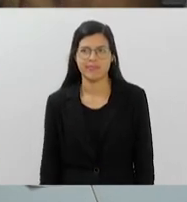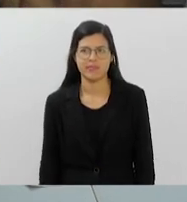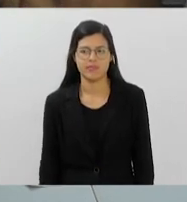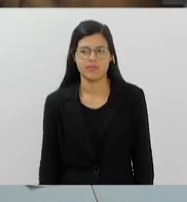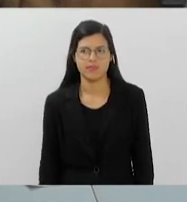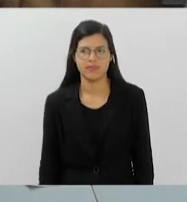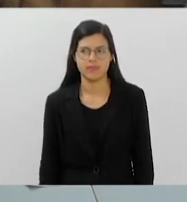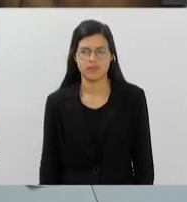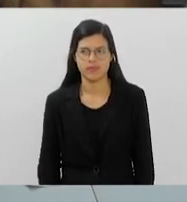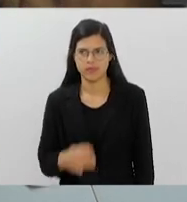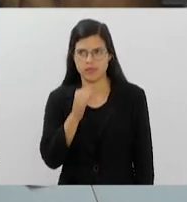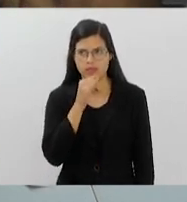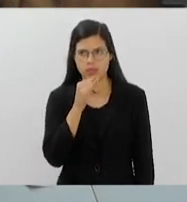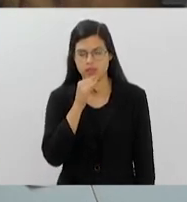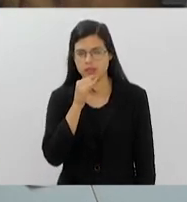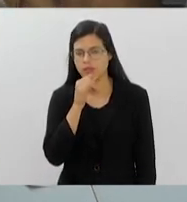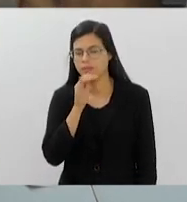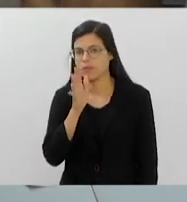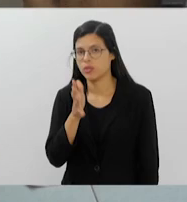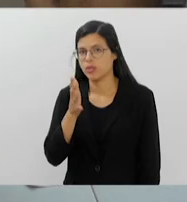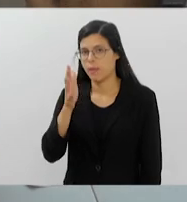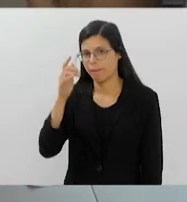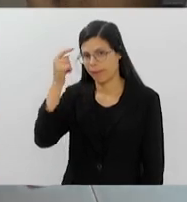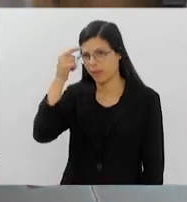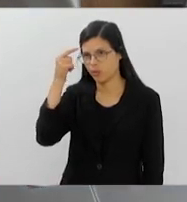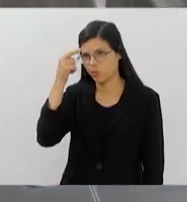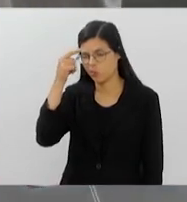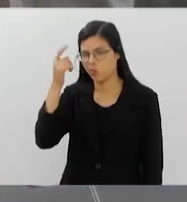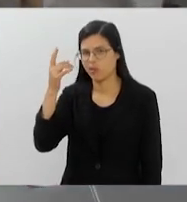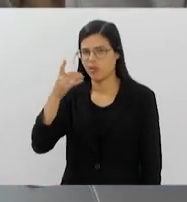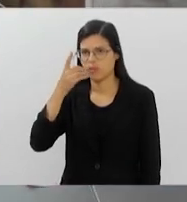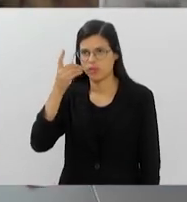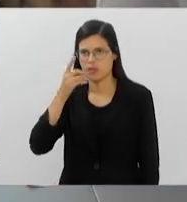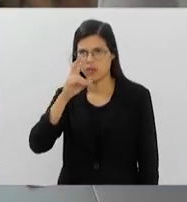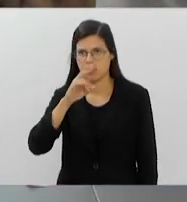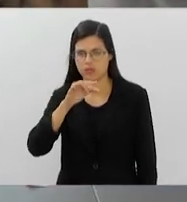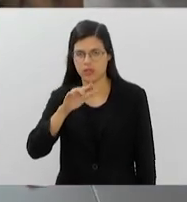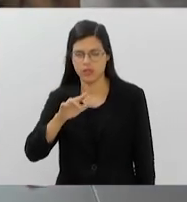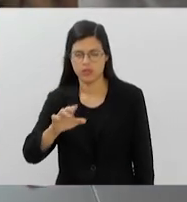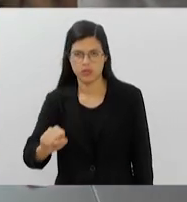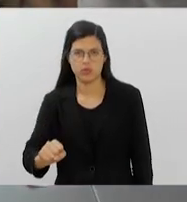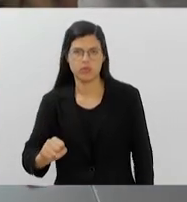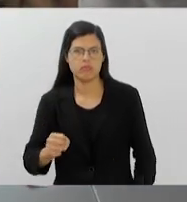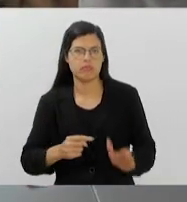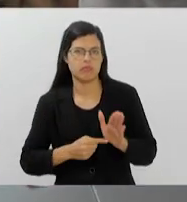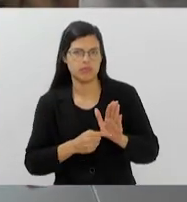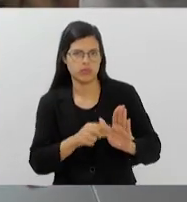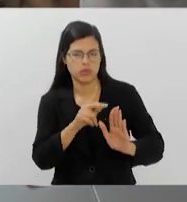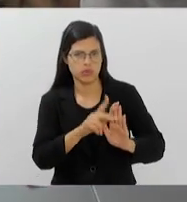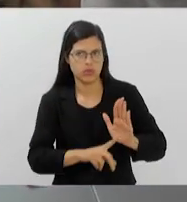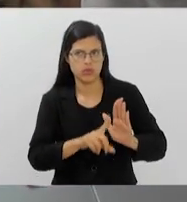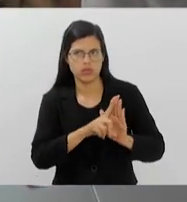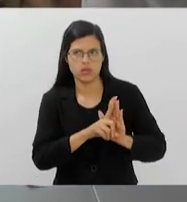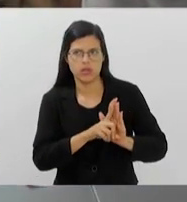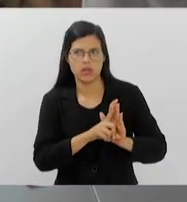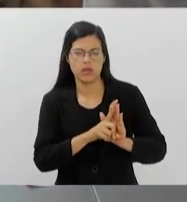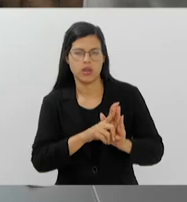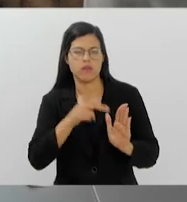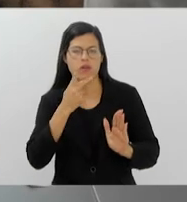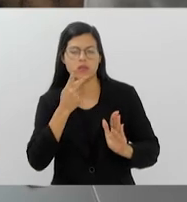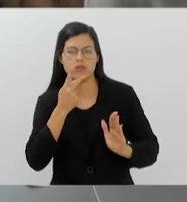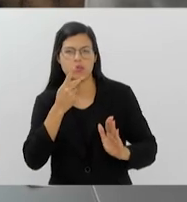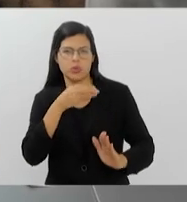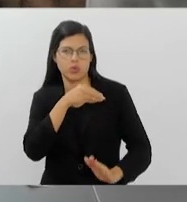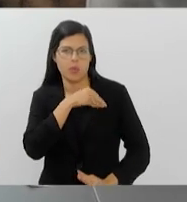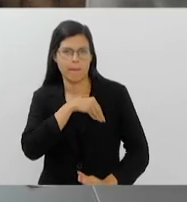Eu, por exemplo, você imaginou o deputado Cozzolino apresentar um projeto de lei definindo que o piso máximo